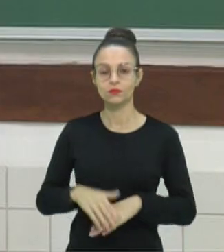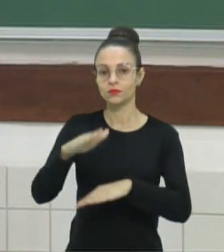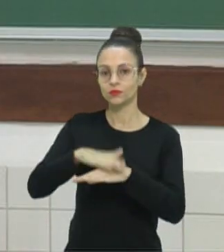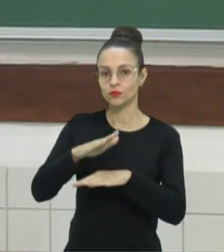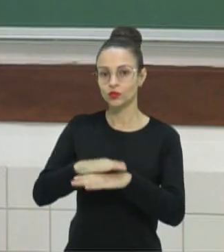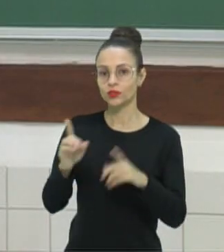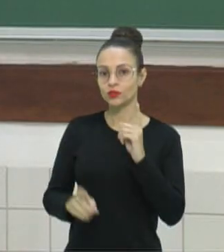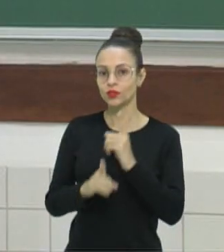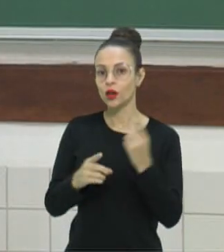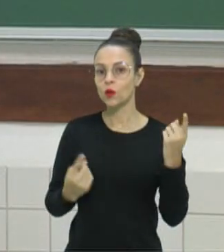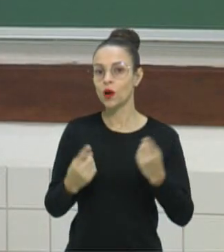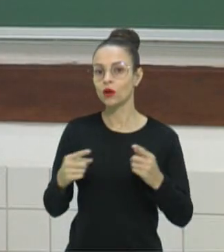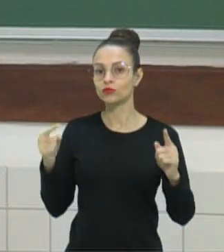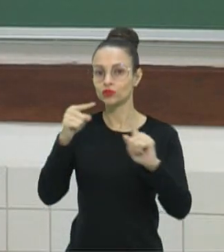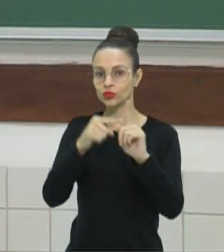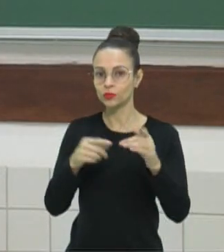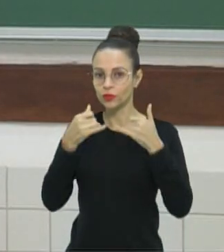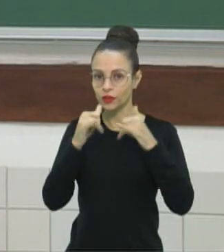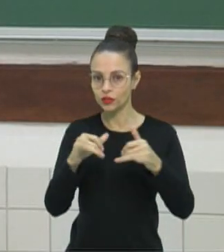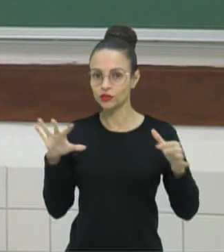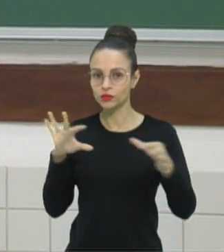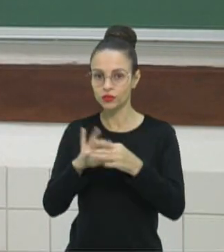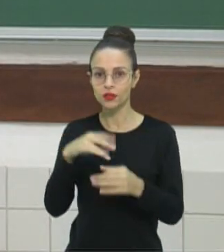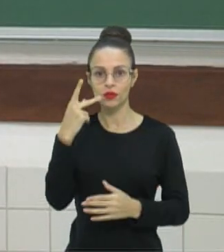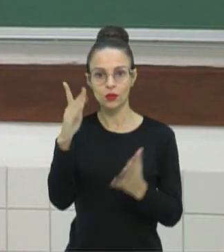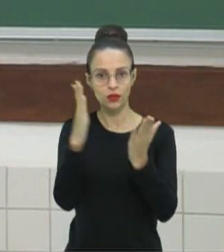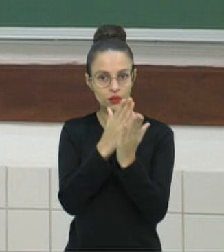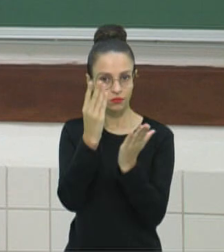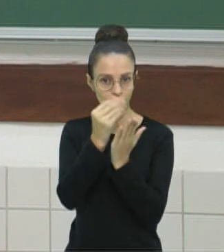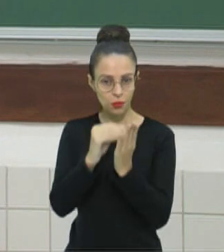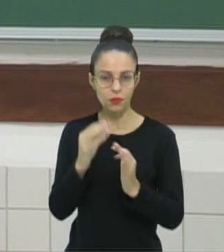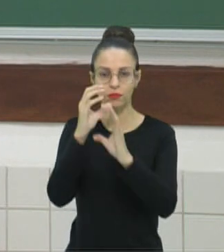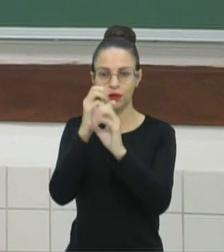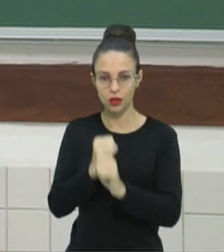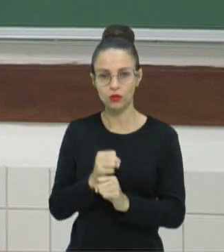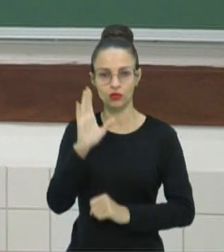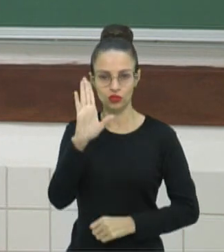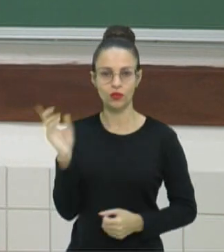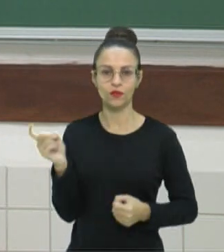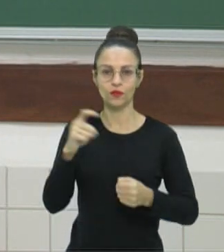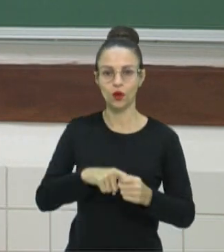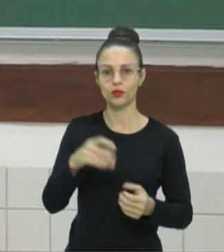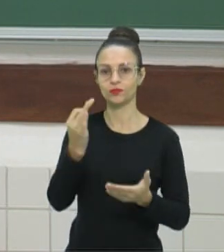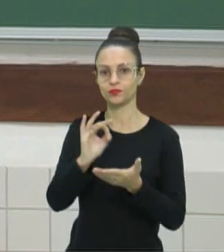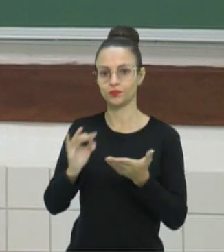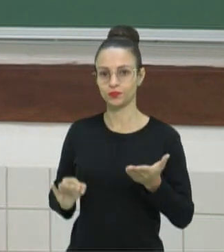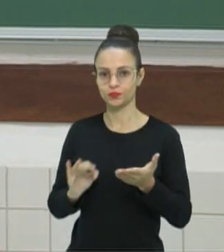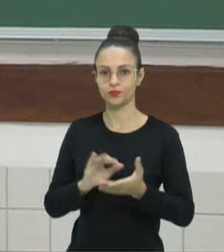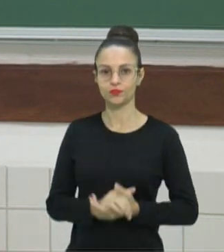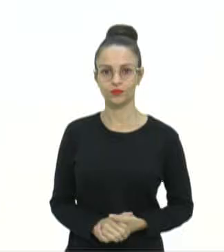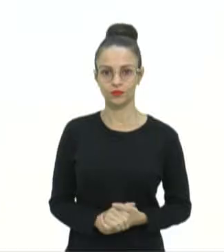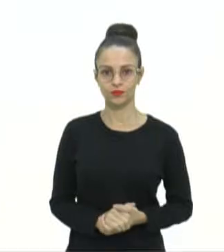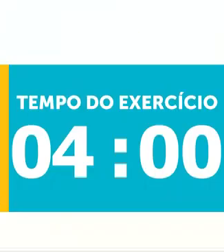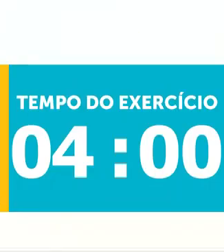Identifique o tipo de energia associada, pegue seu caderninho, faça o cálculo aí e daqui a pouco a gente volta.